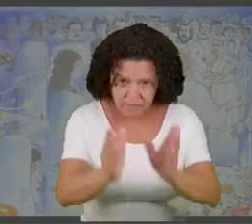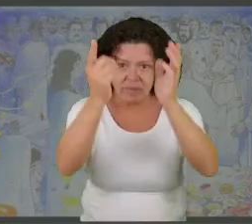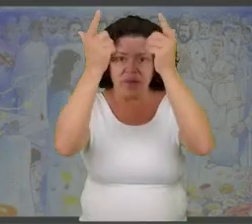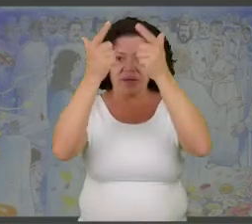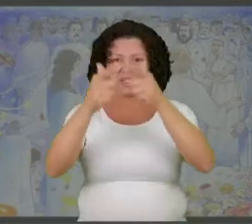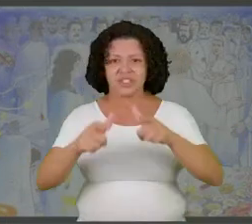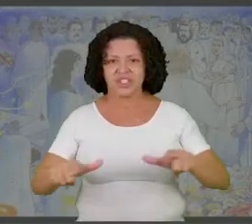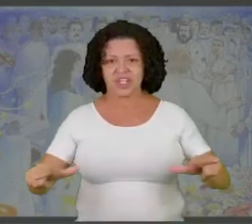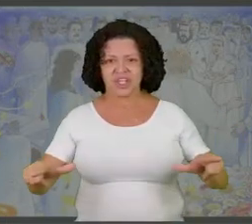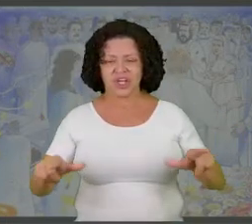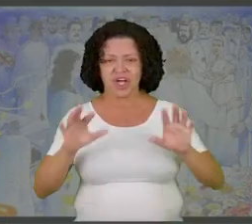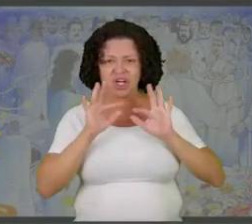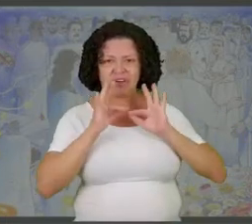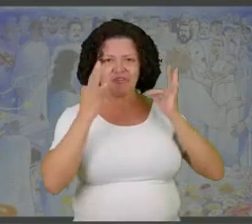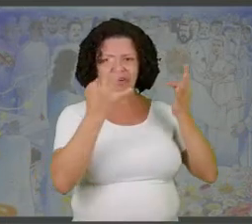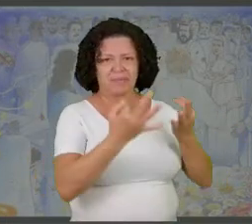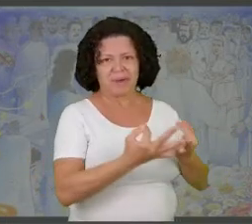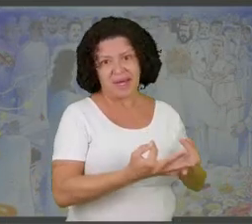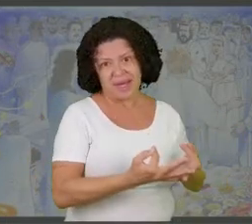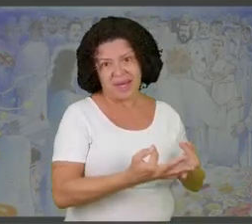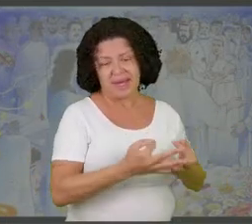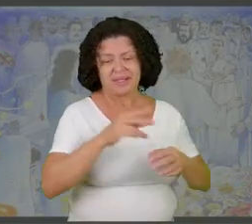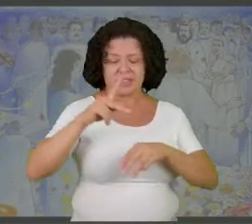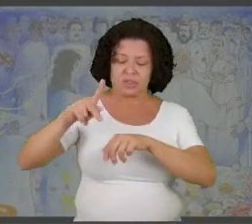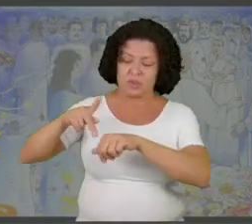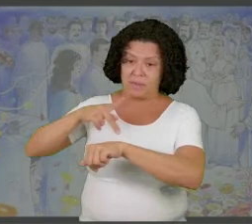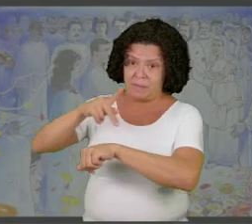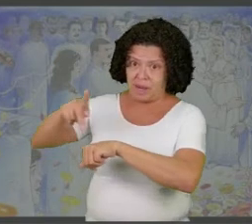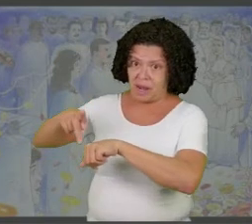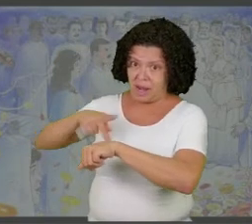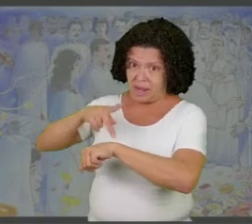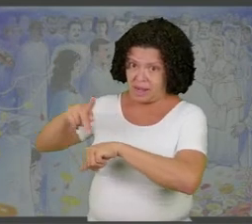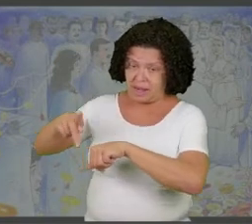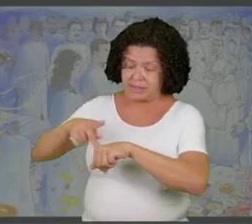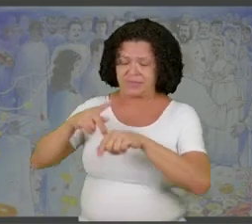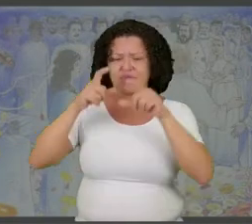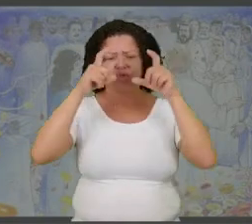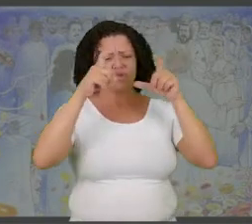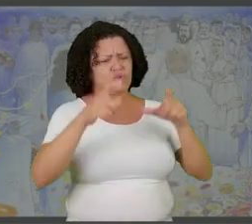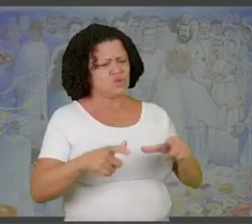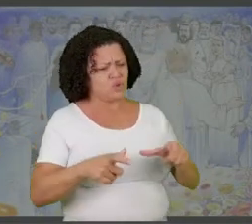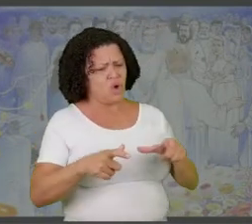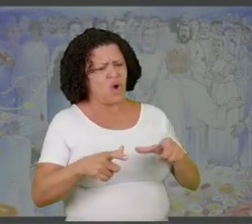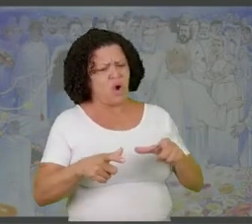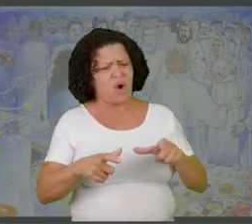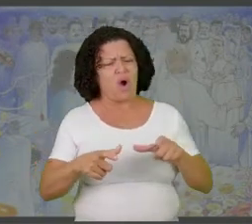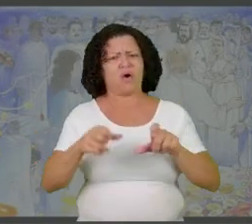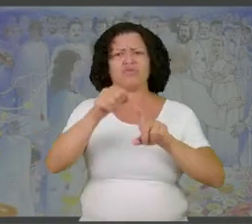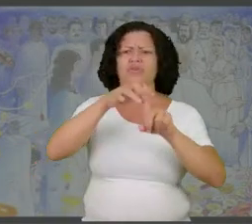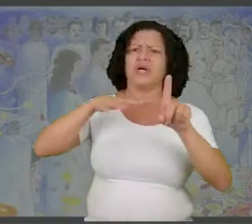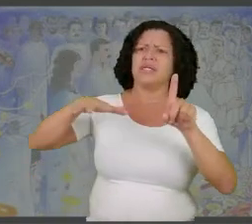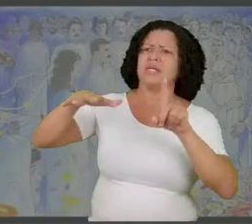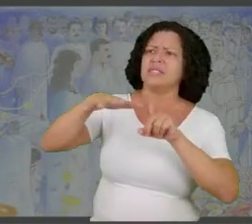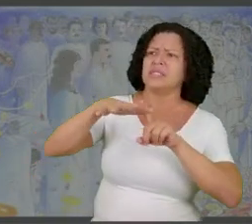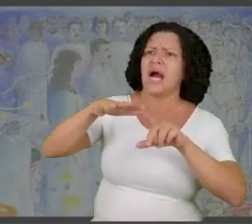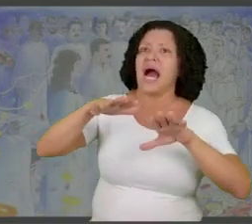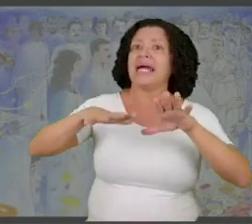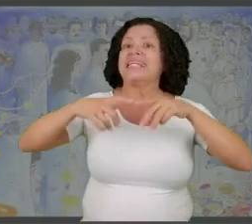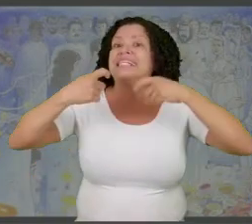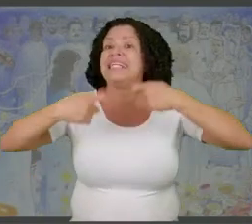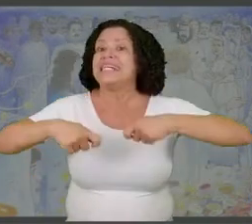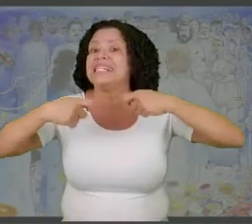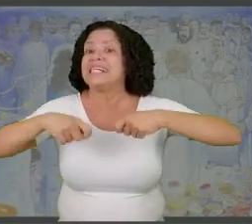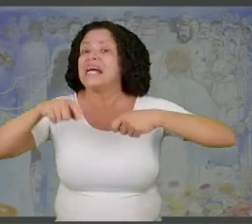reencarnamos, renascemos de novo numa família, num país, num lugar, numa